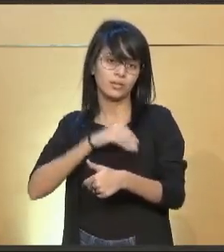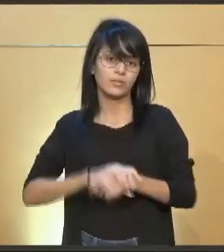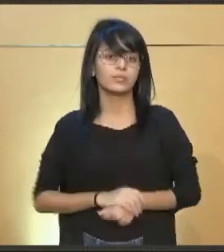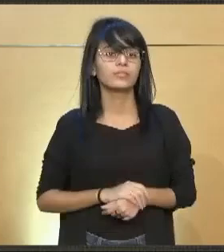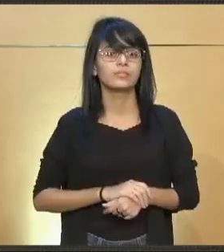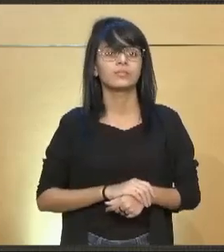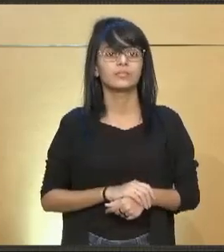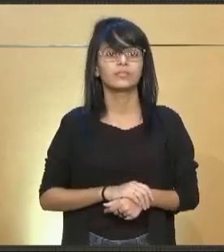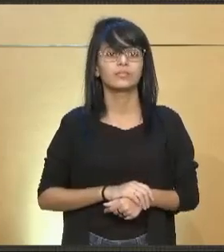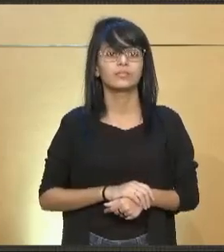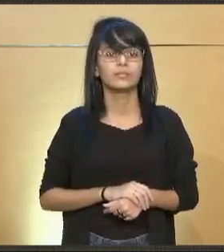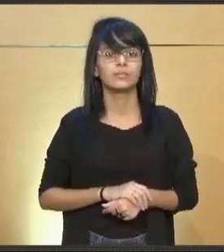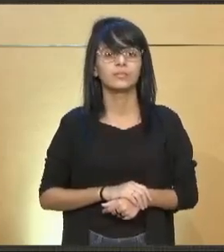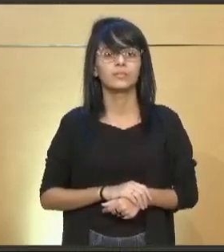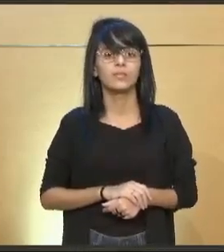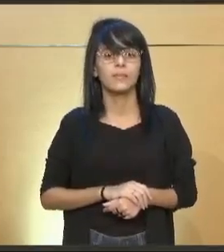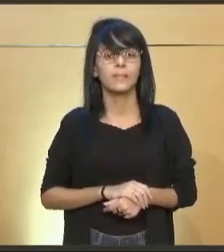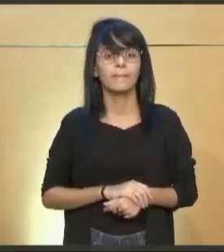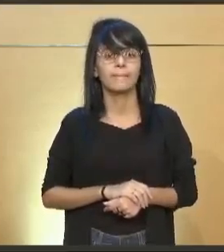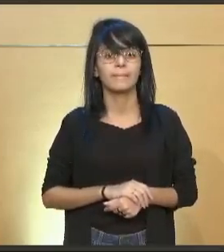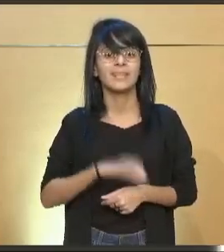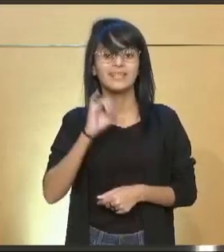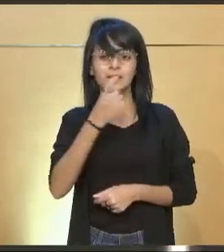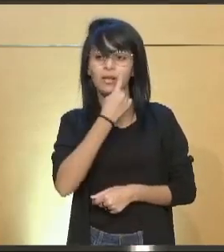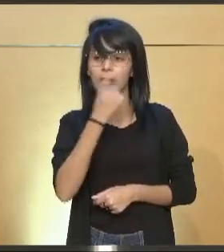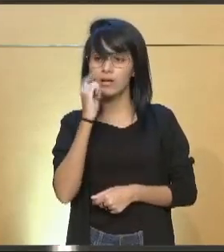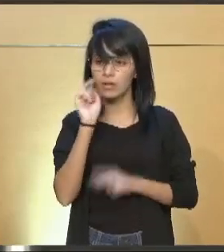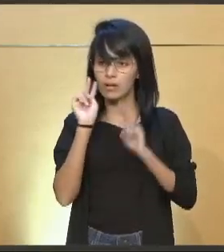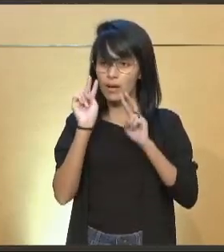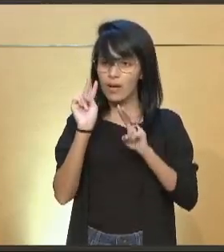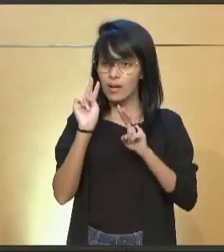vai dizer, olha, se o teu olho te faz pecar,